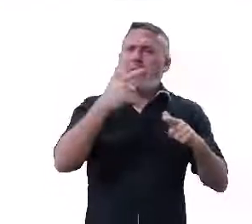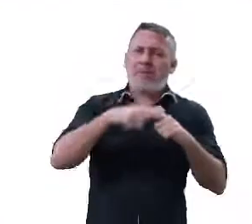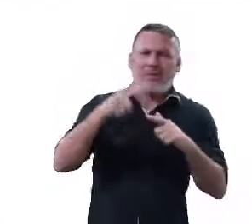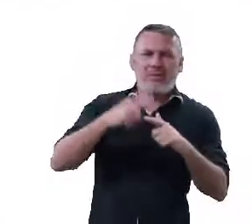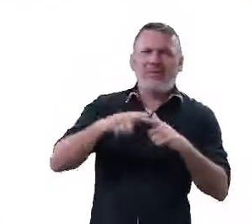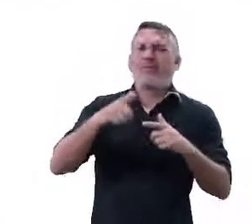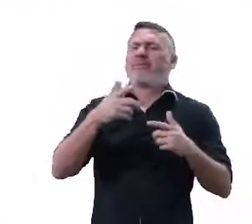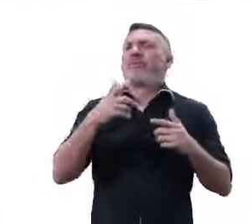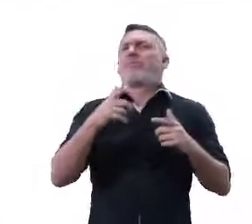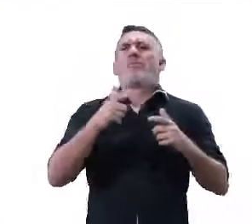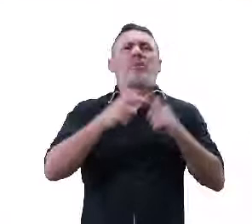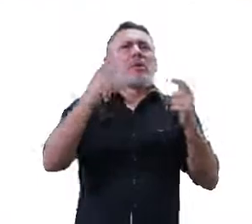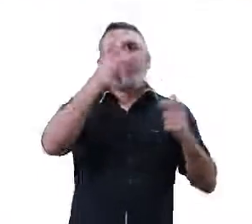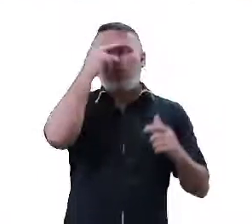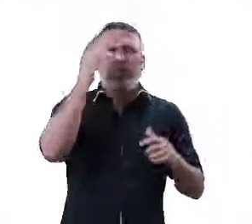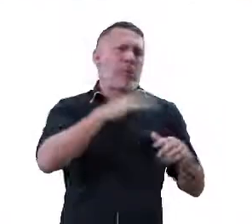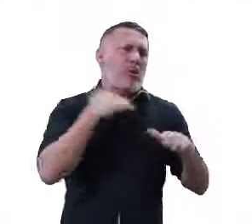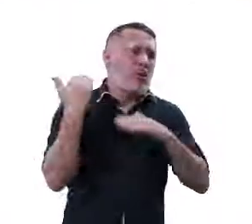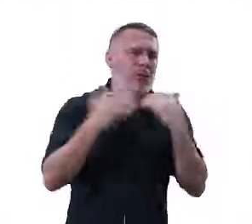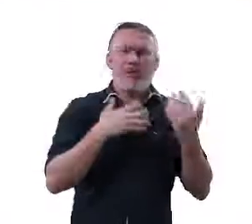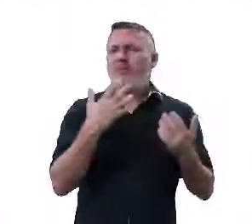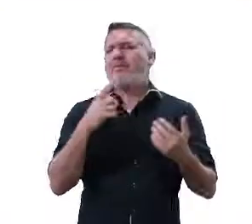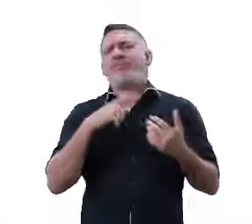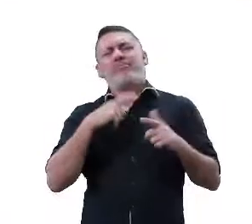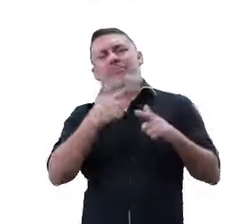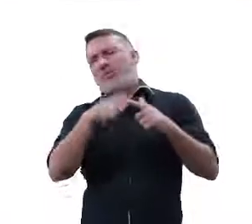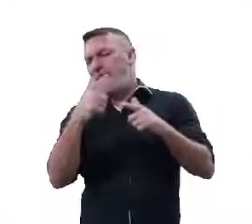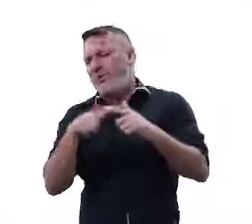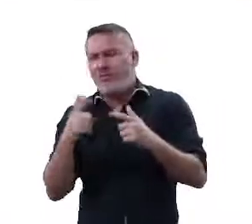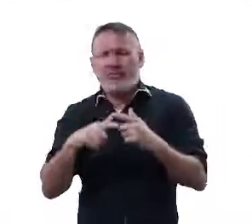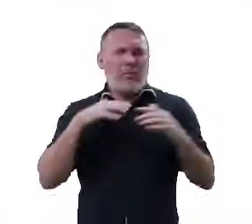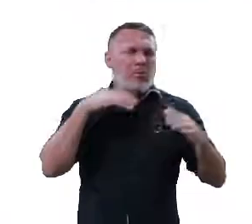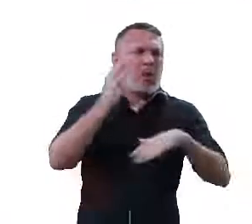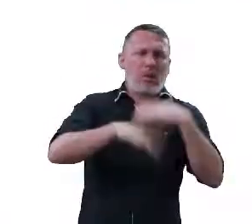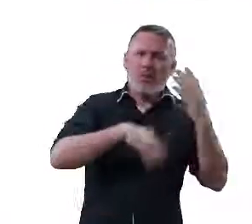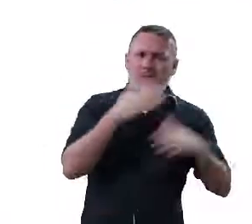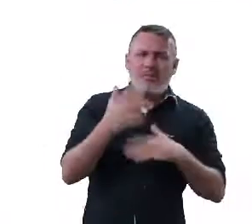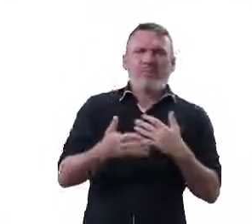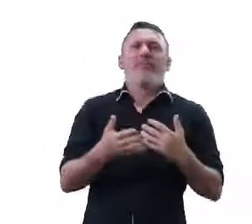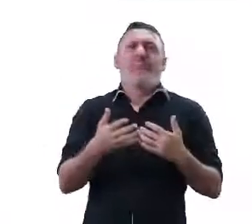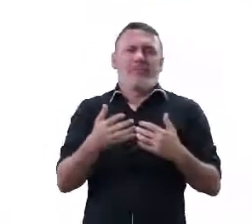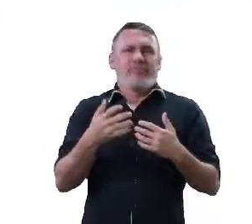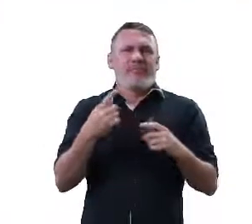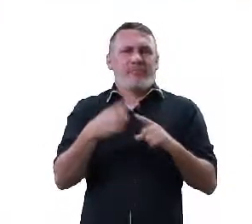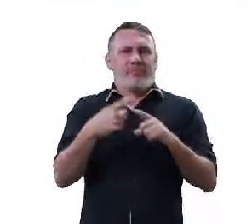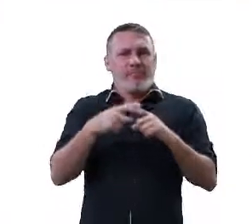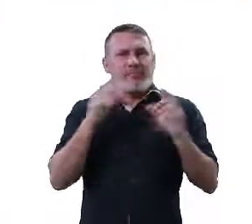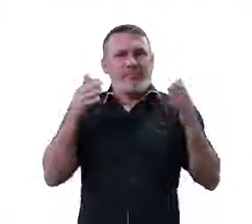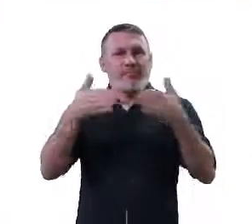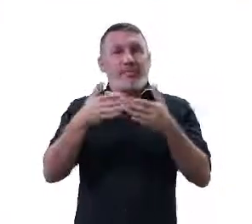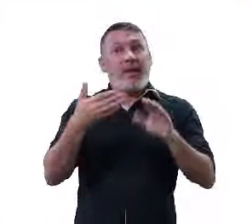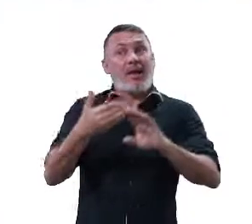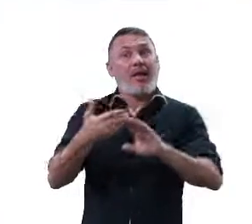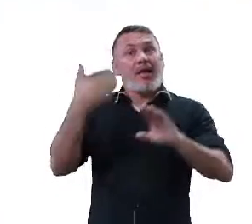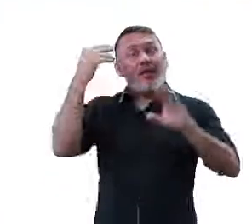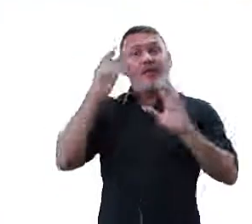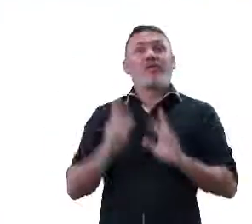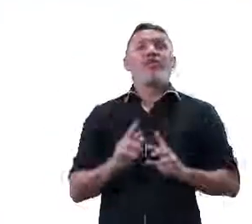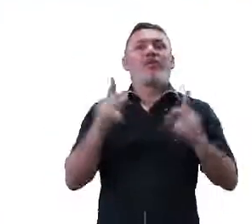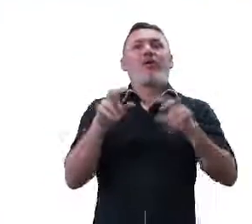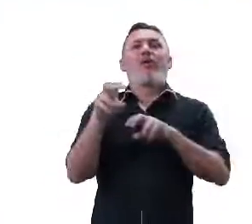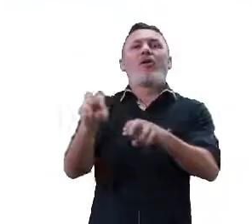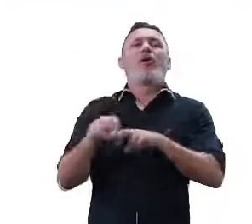indivíduos perdem também as suas referências sociais. Você tinha uma situação específica nas áreas rurais,